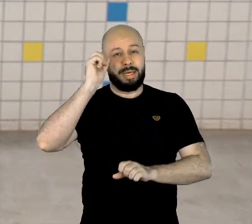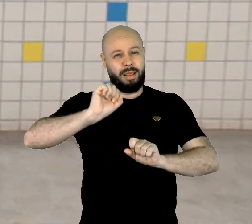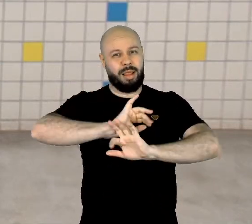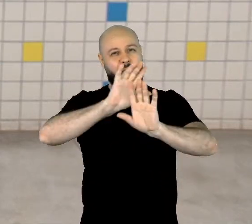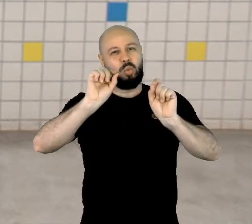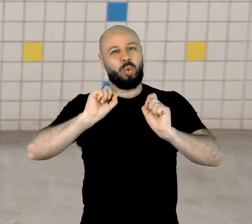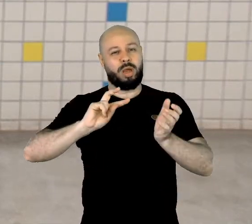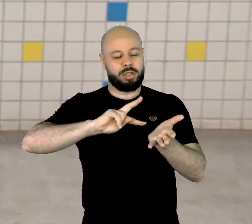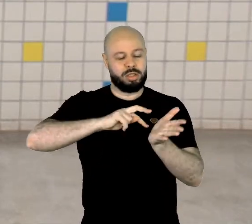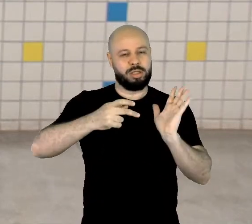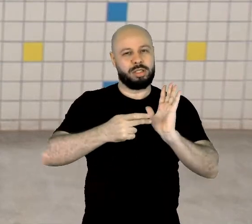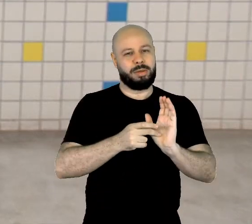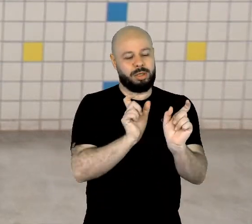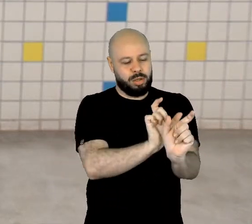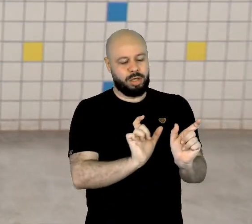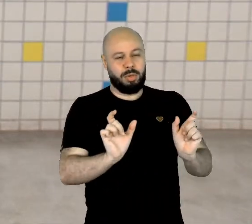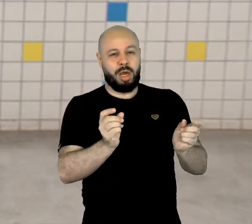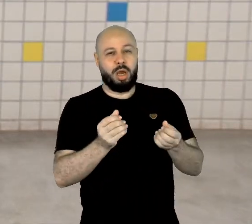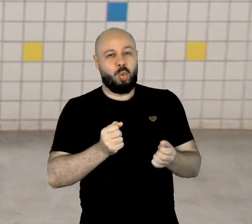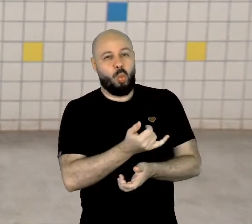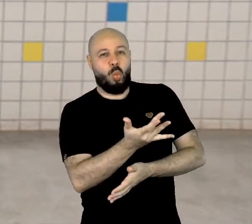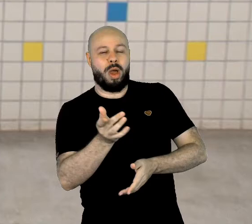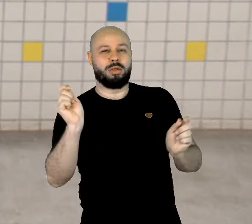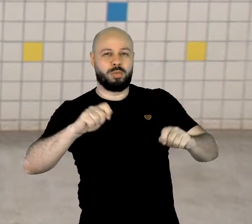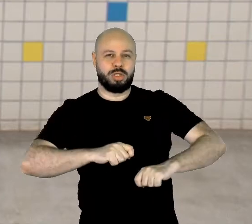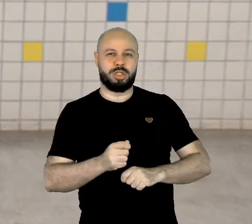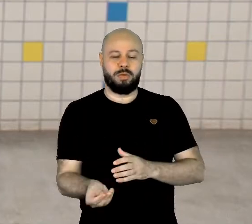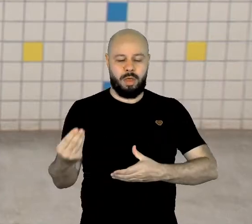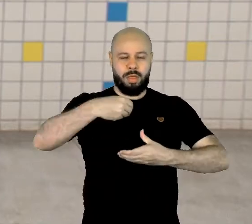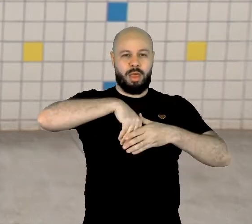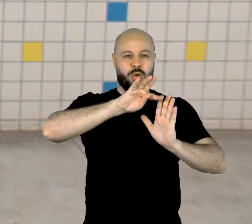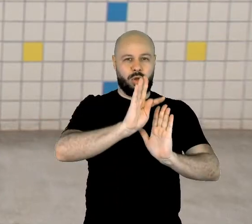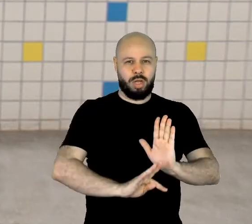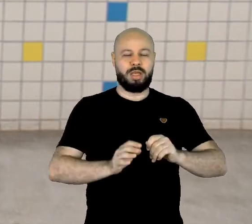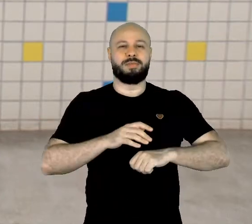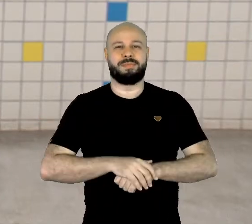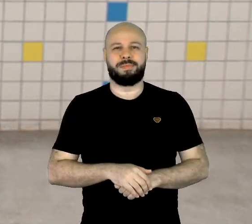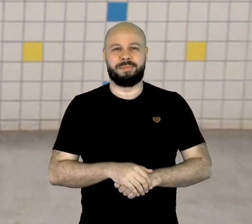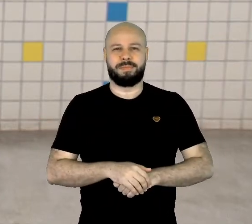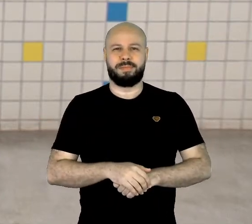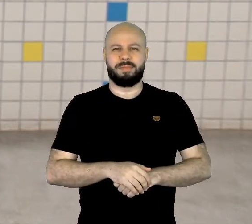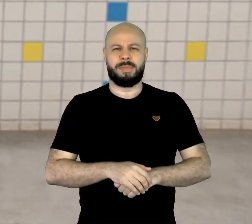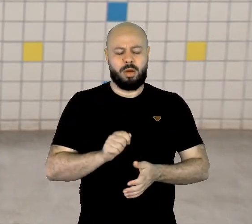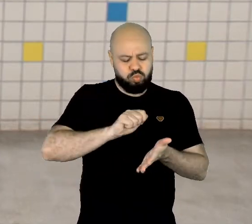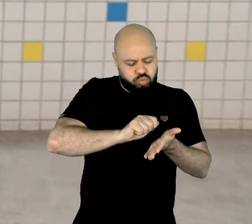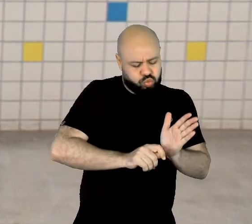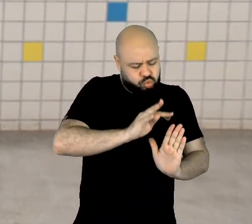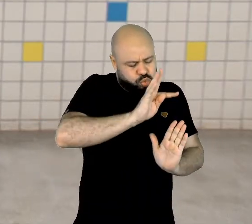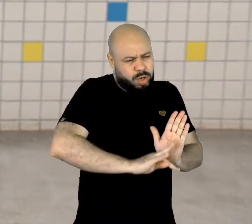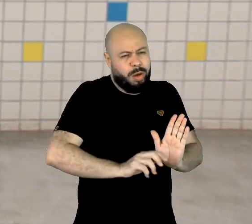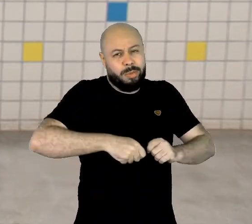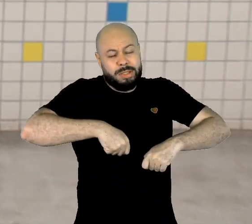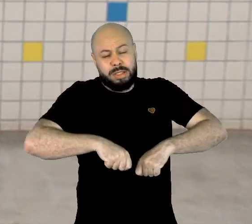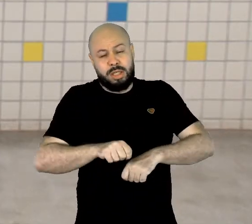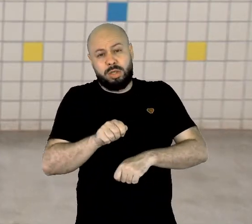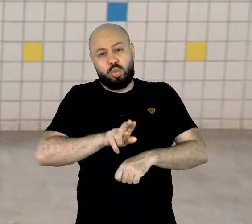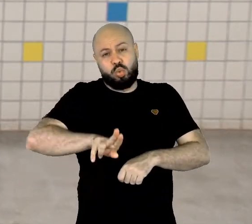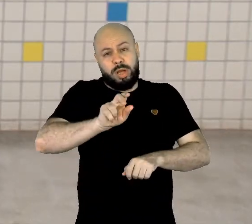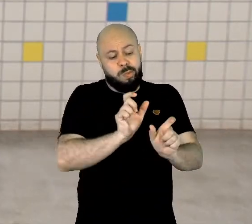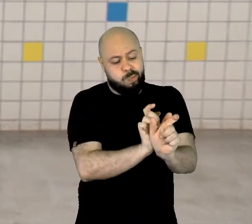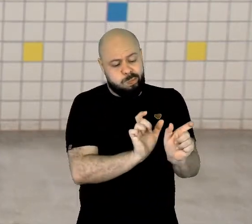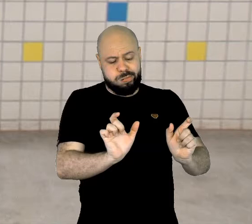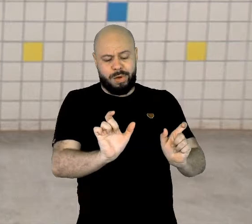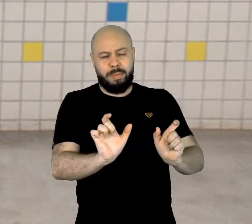são sinônimos e quais são esses sinônimos. Quando eu vou produzir o meu texto, eu preciso utilizar sinônimos